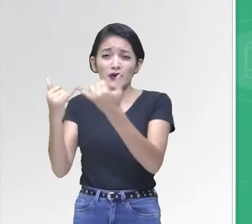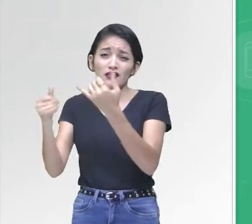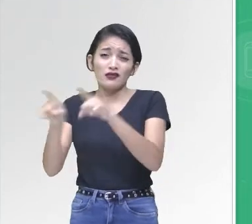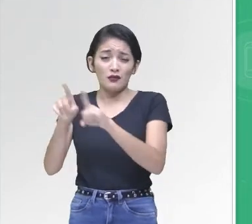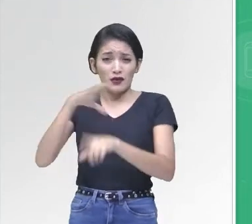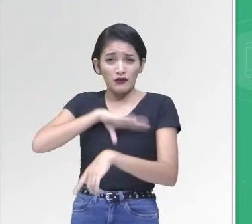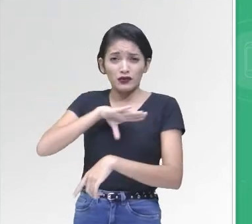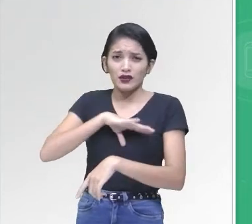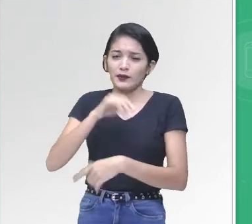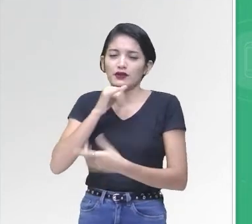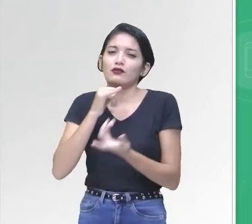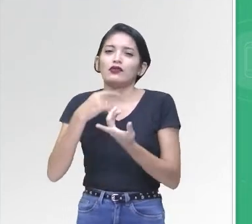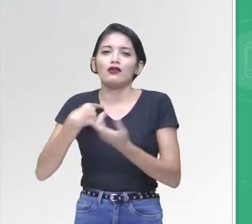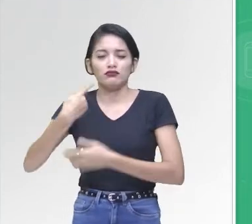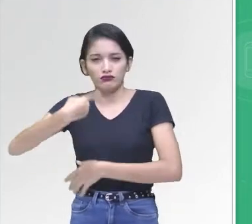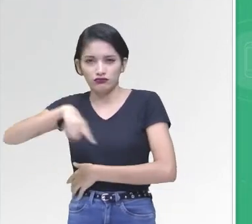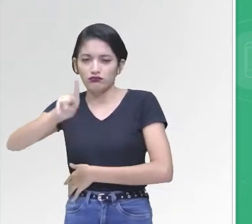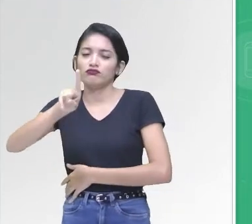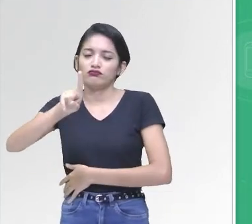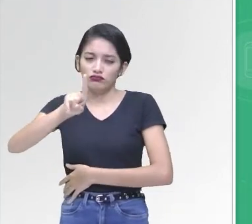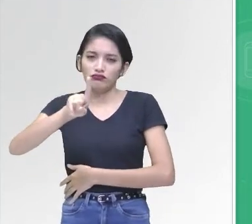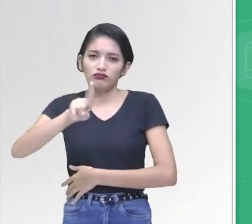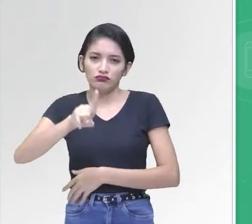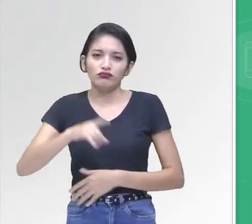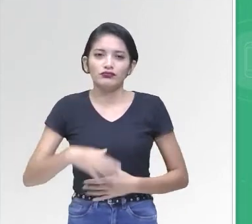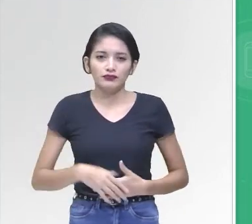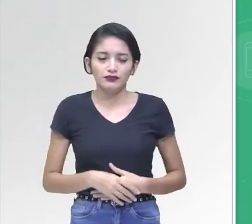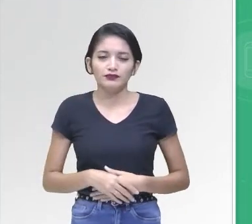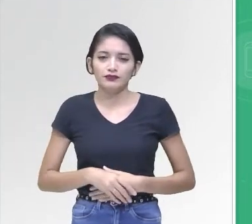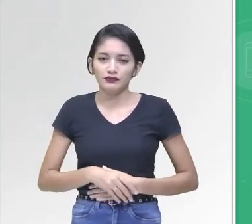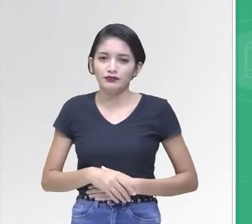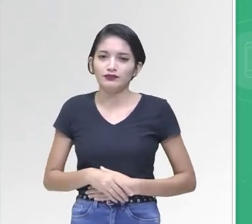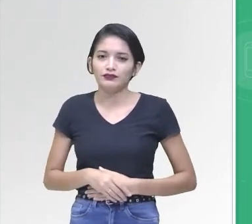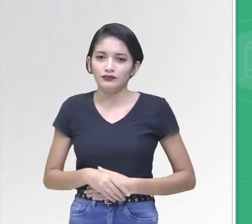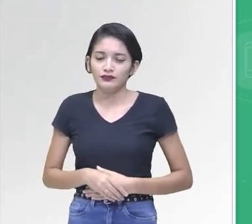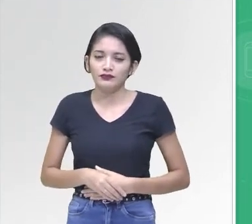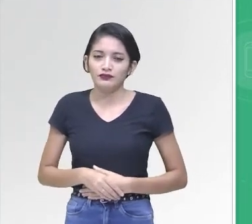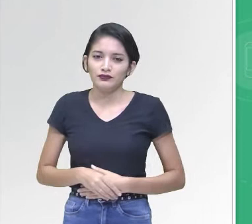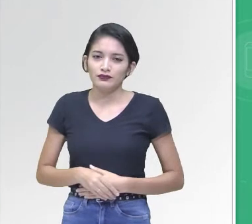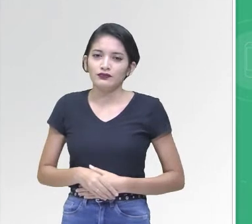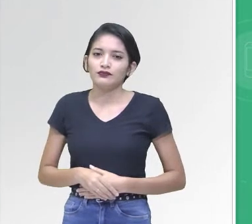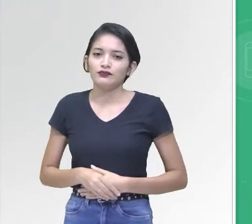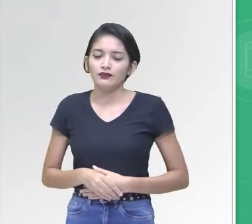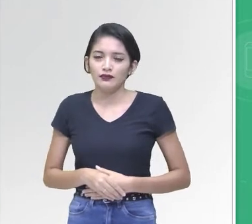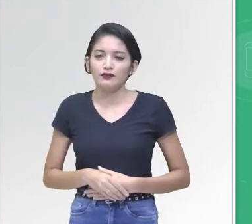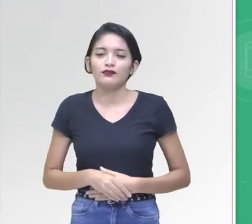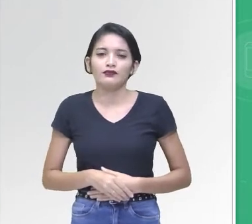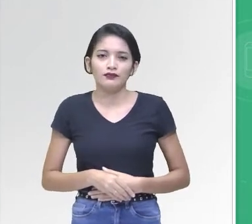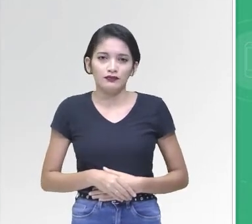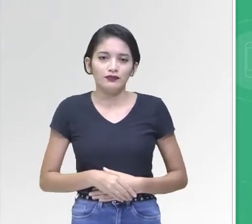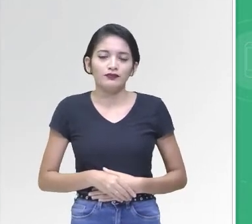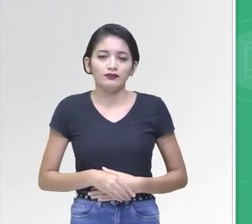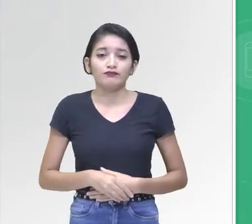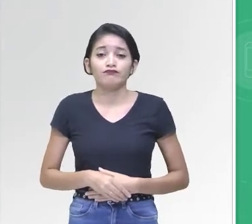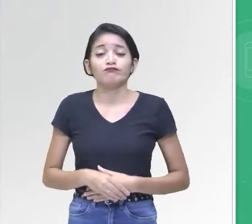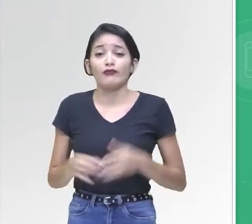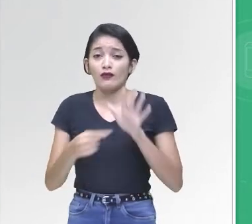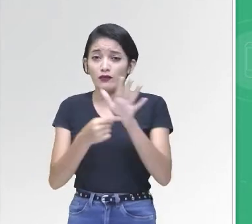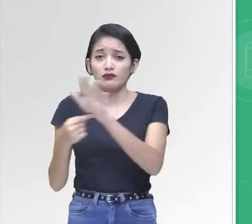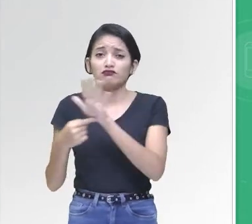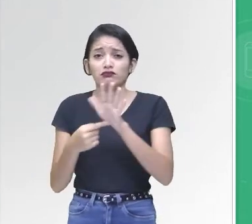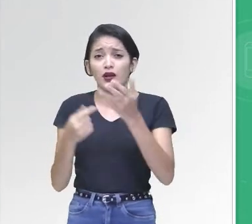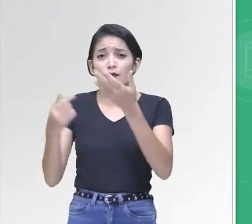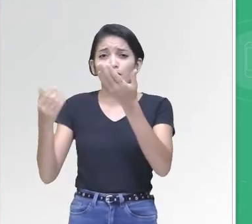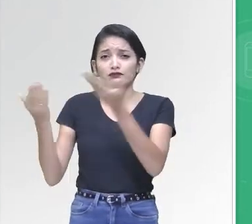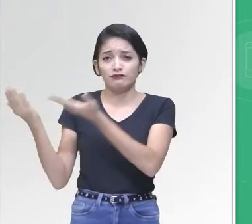verbo partir. Veja, eu parto, tu partes, ele parte, nós